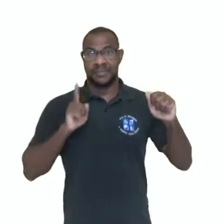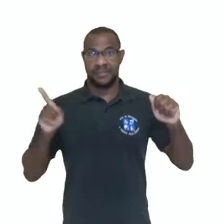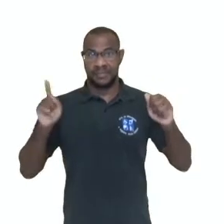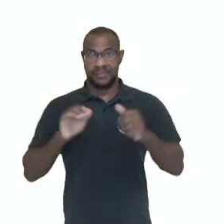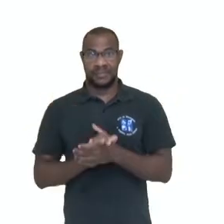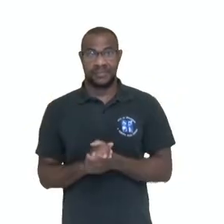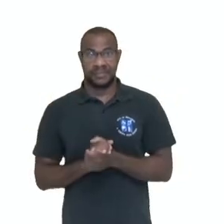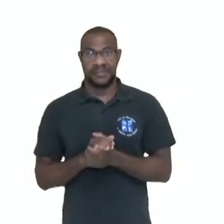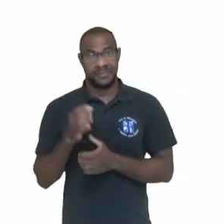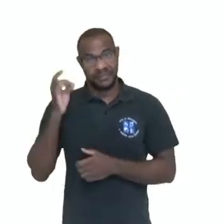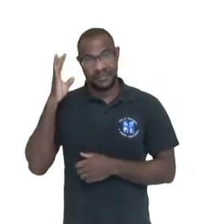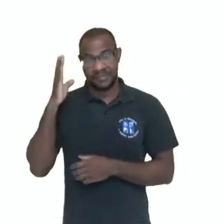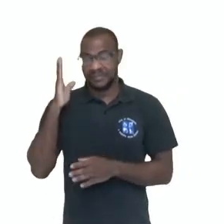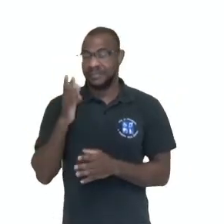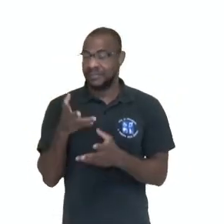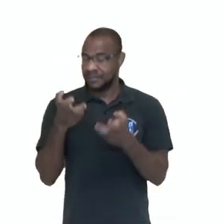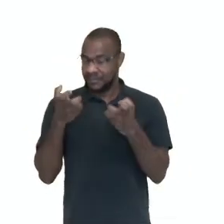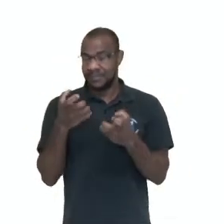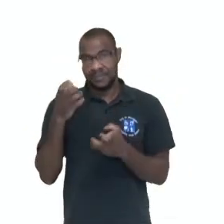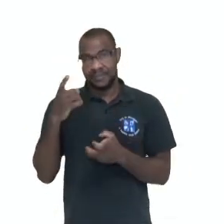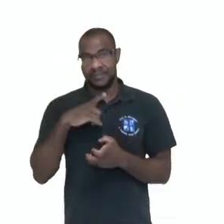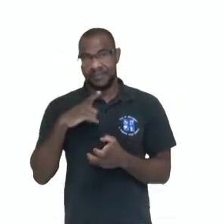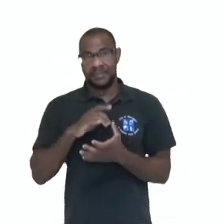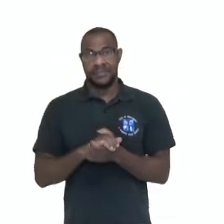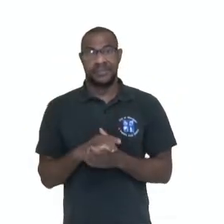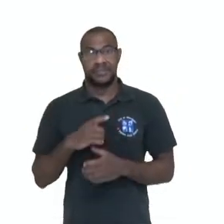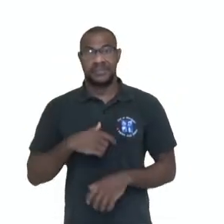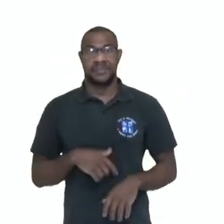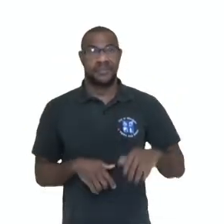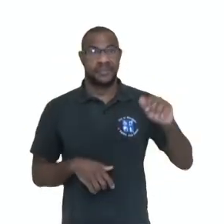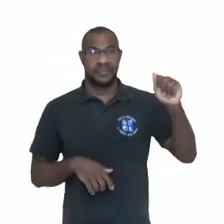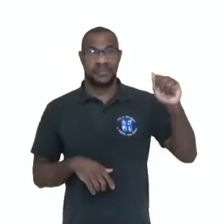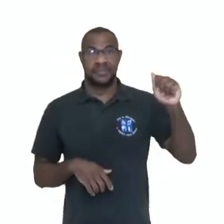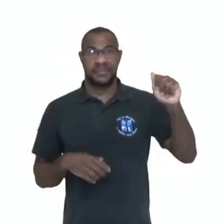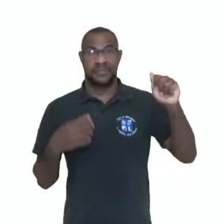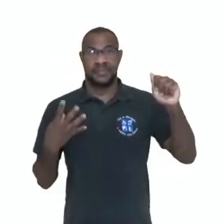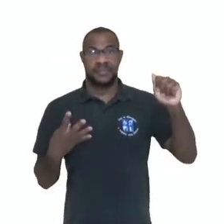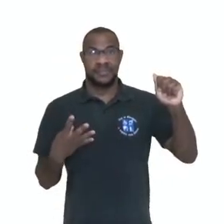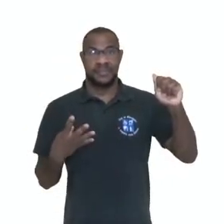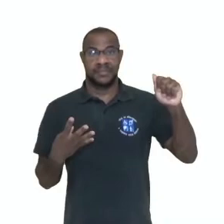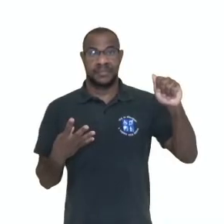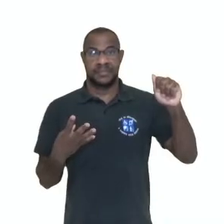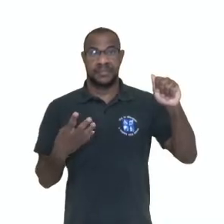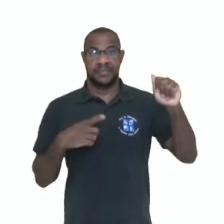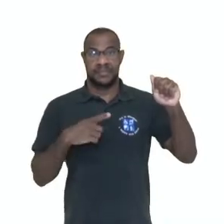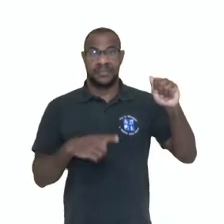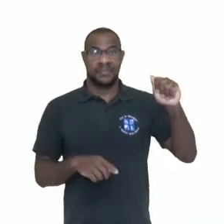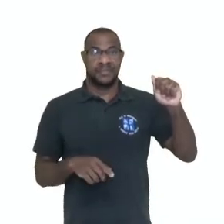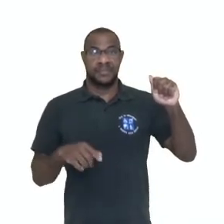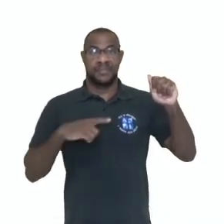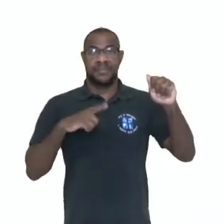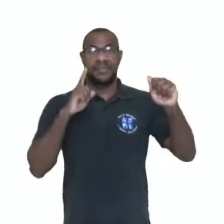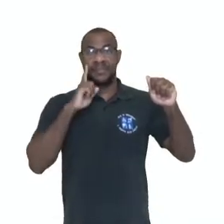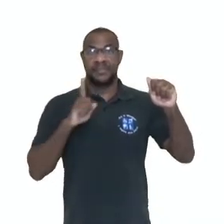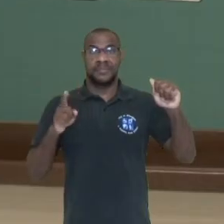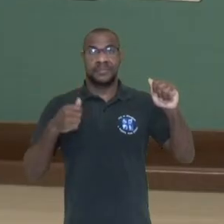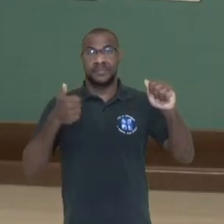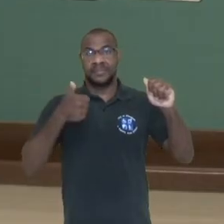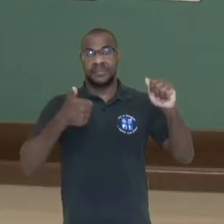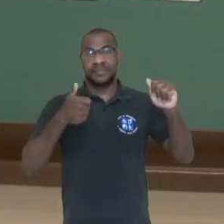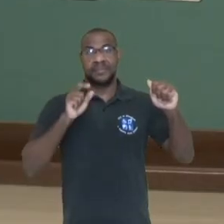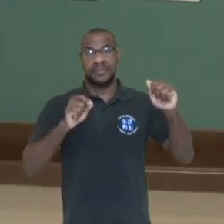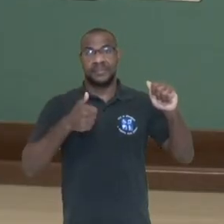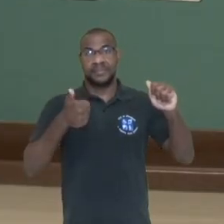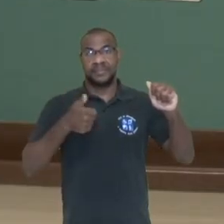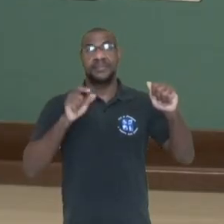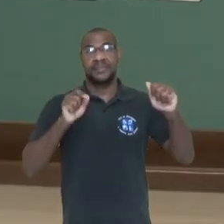é muito fácil de você ver onde ele está. Ele está em cima do 4, do eixo que ele representa. Ele está no primeiro ponto, ó. O